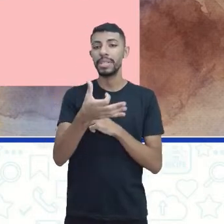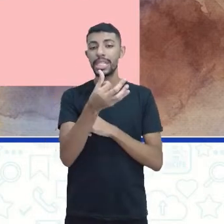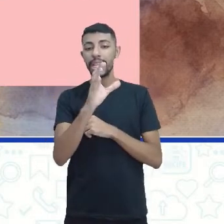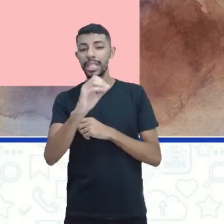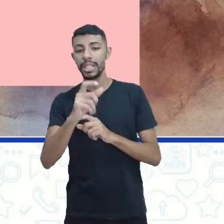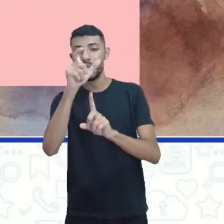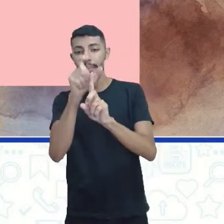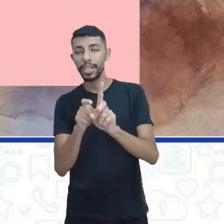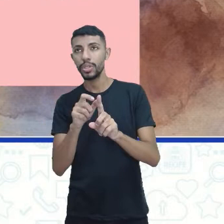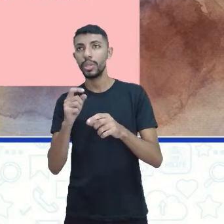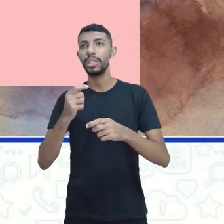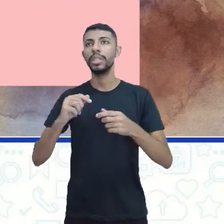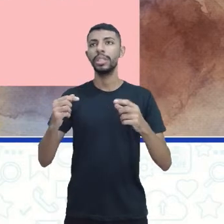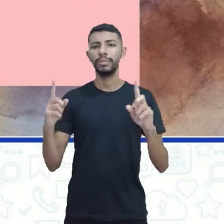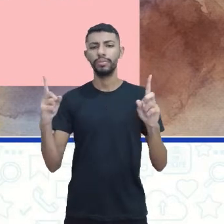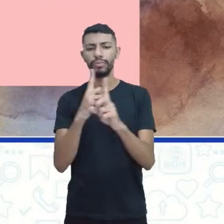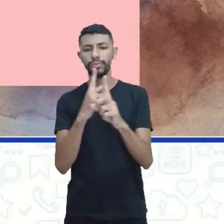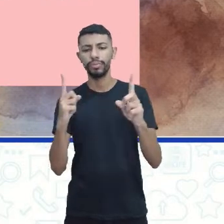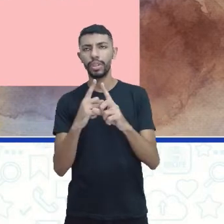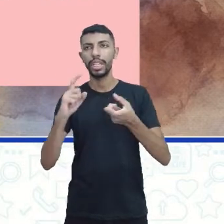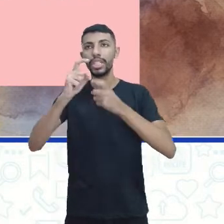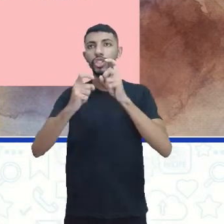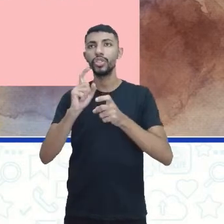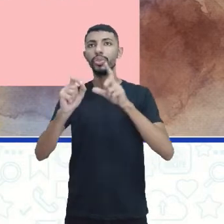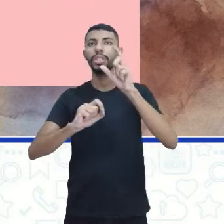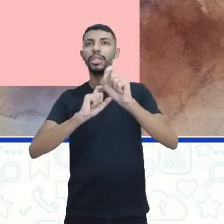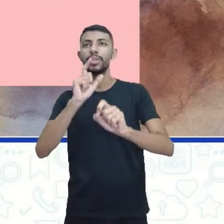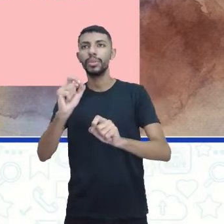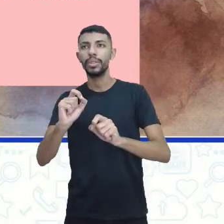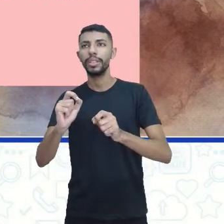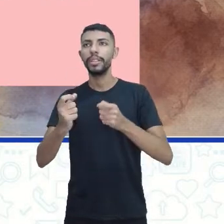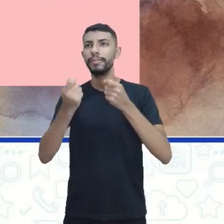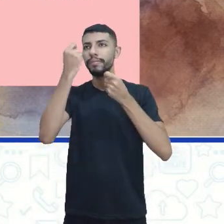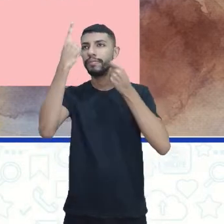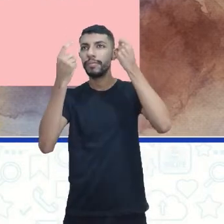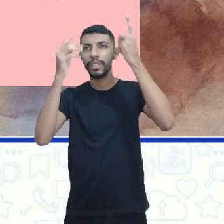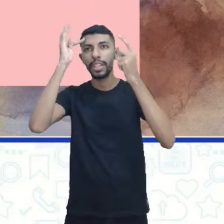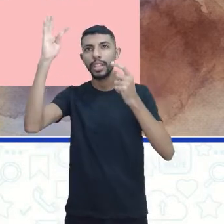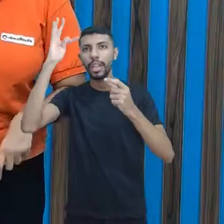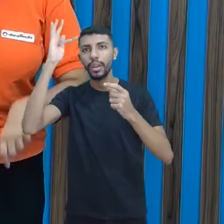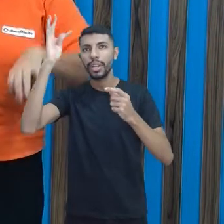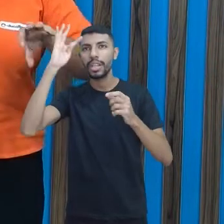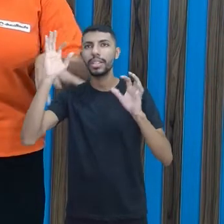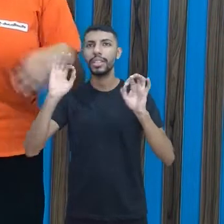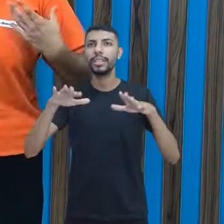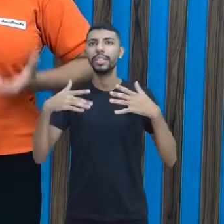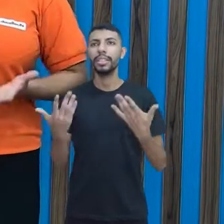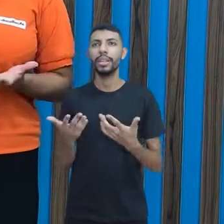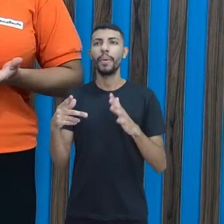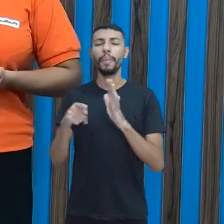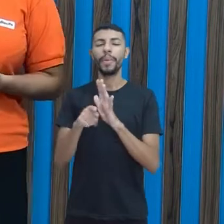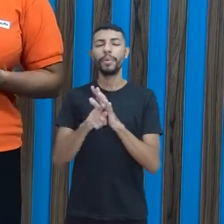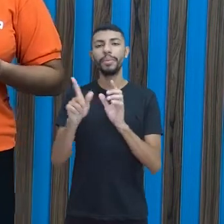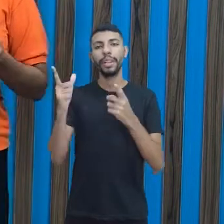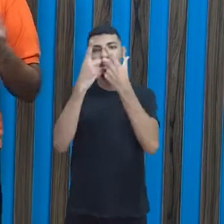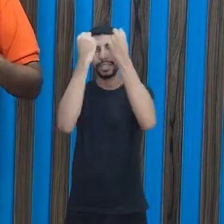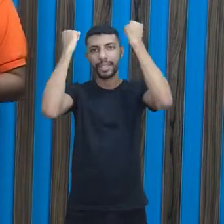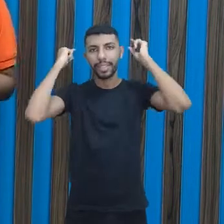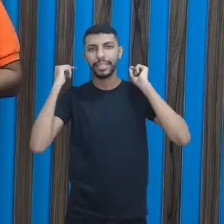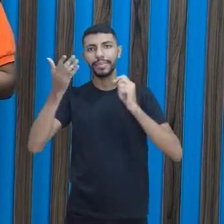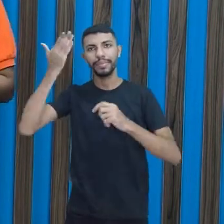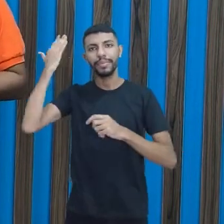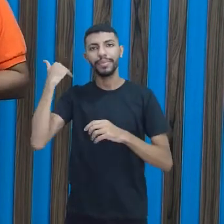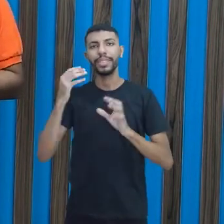suas teorias, representando algumas das mentes mais brilhantes da Grécia Antiga. Então, aqui a gente tem o quê? Um artista que